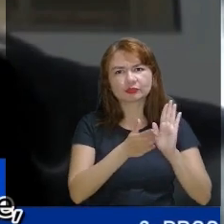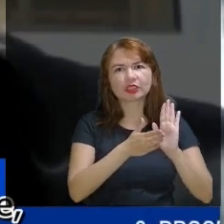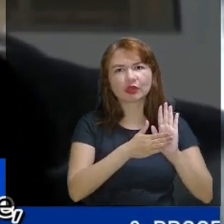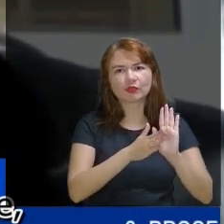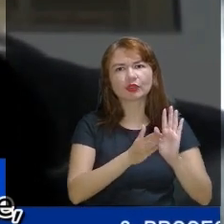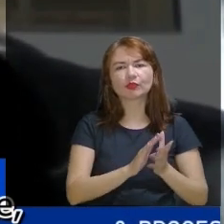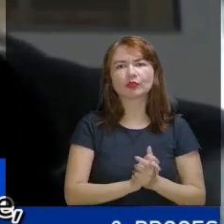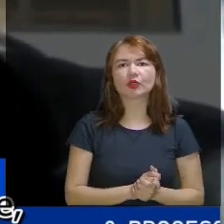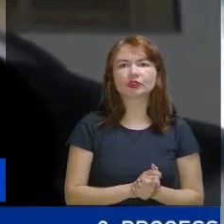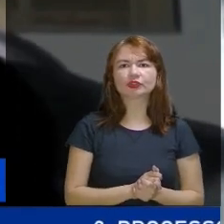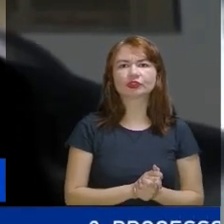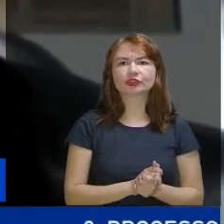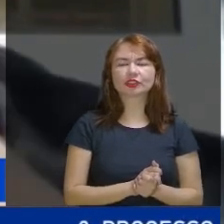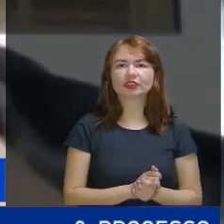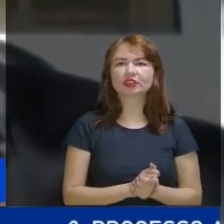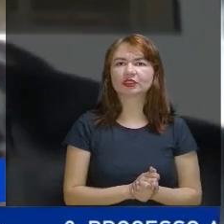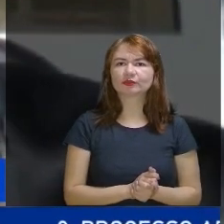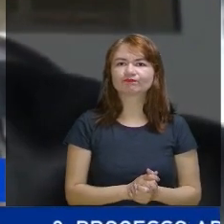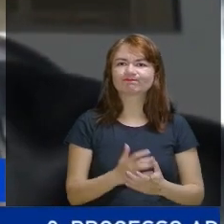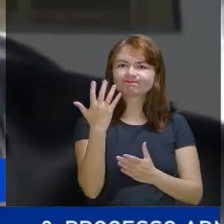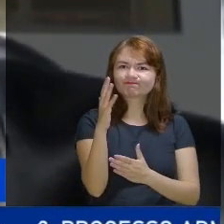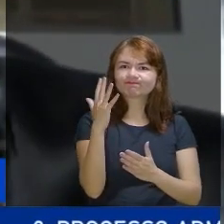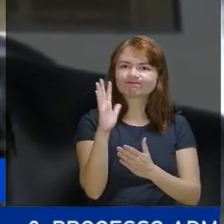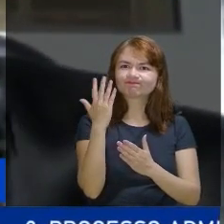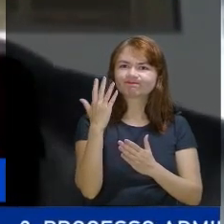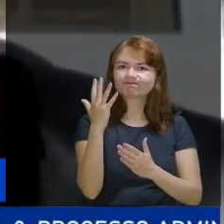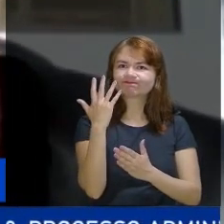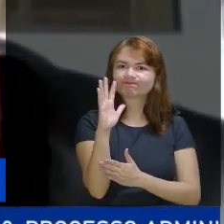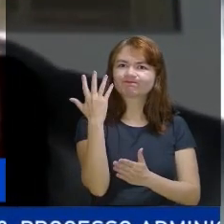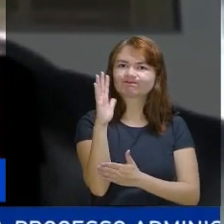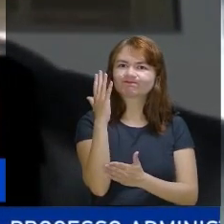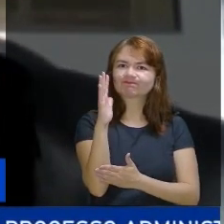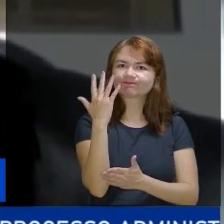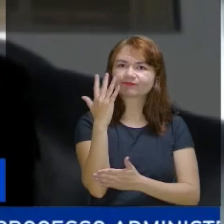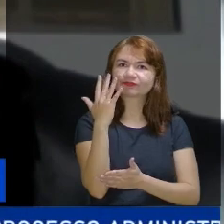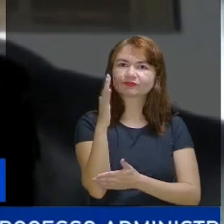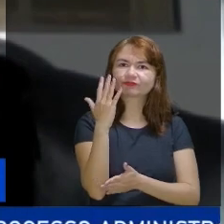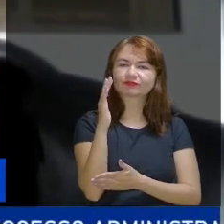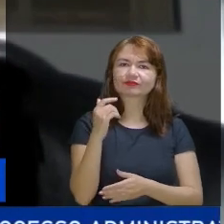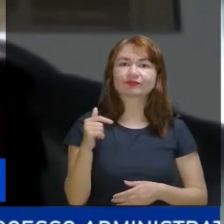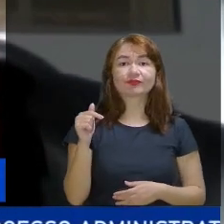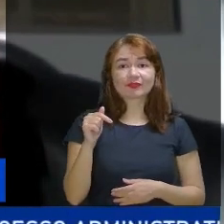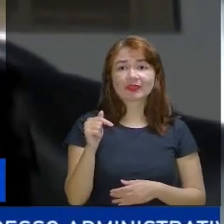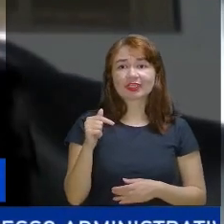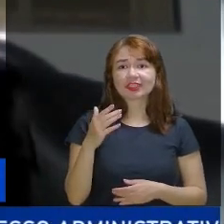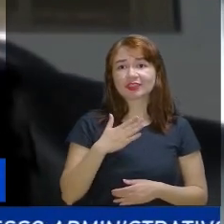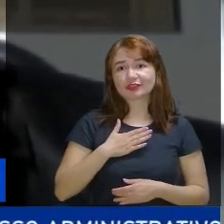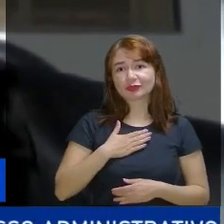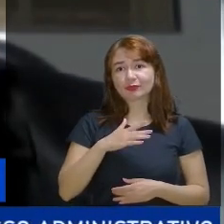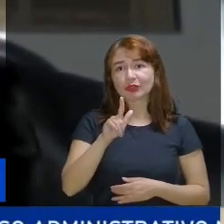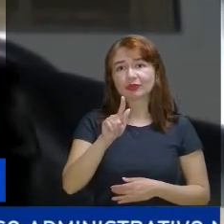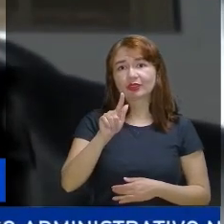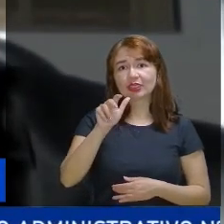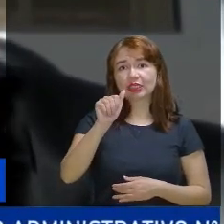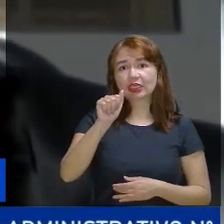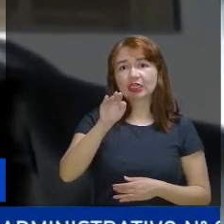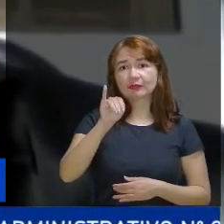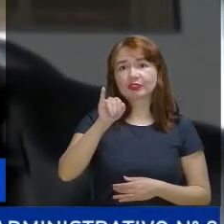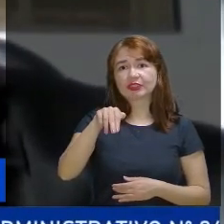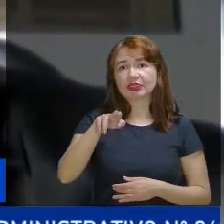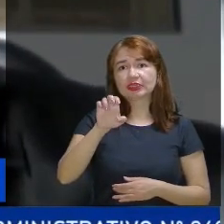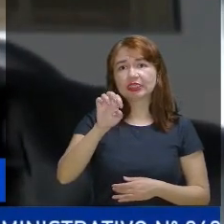e aprovo com louvor. Eu já adoto essa prática no meu gabinete. Foco no desembargador Carlos Storck. Outras